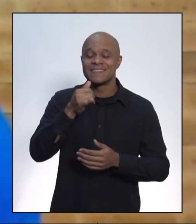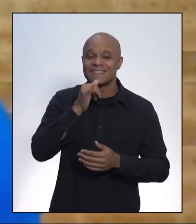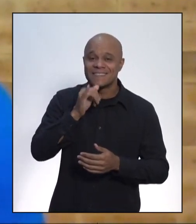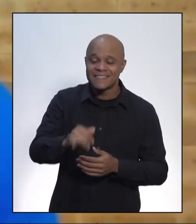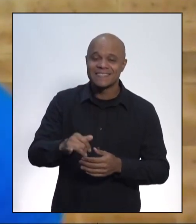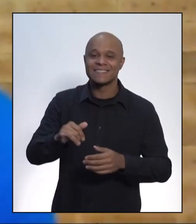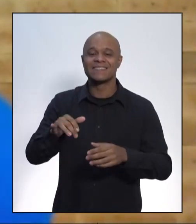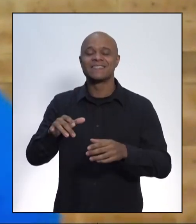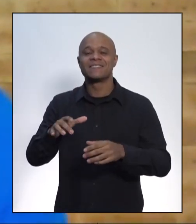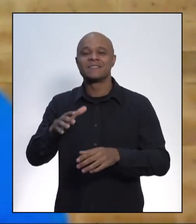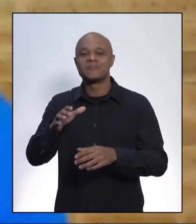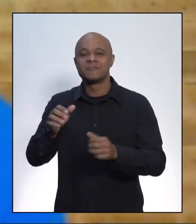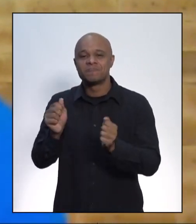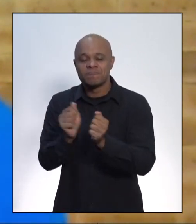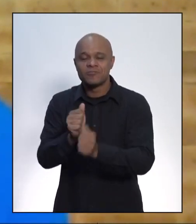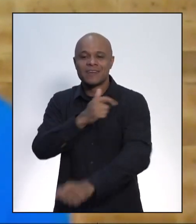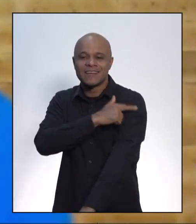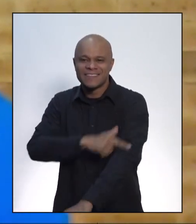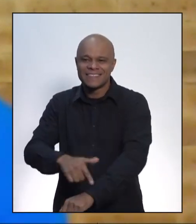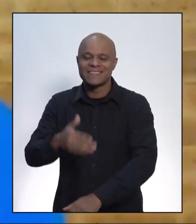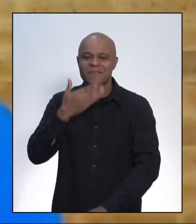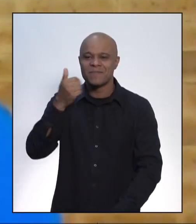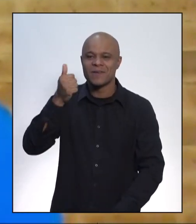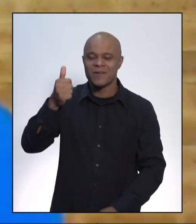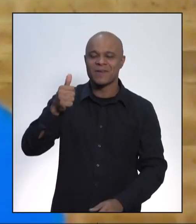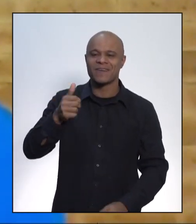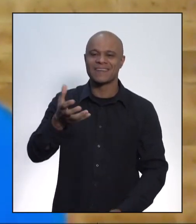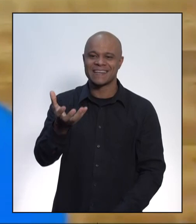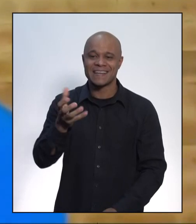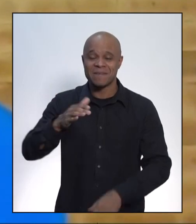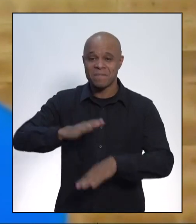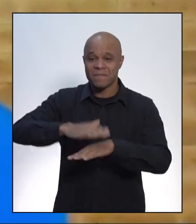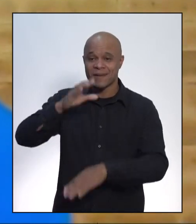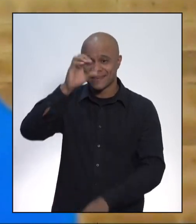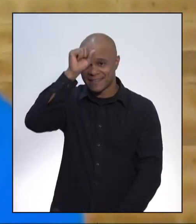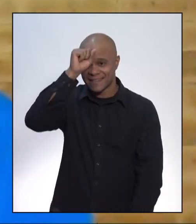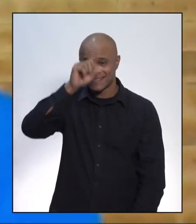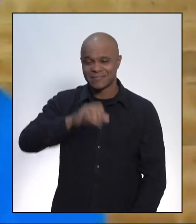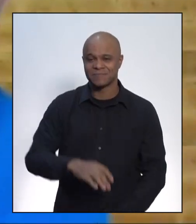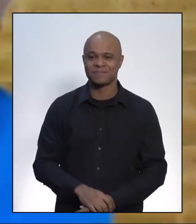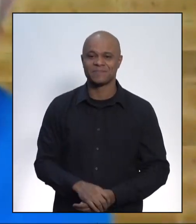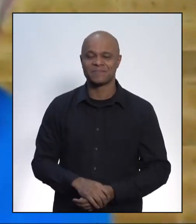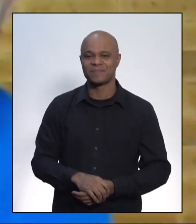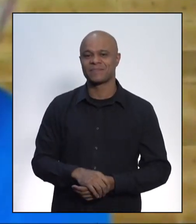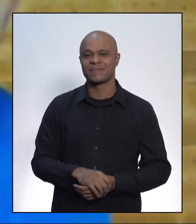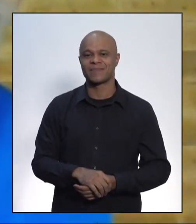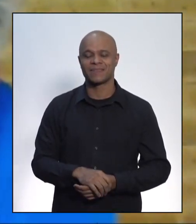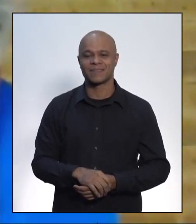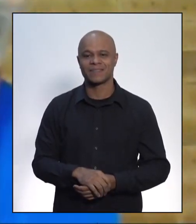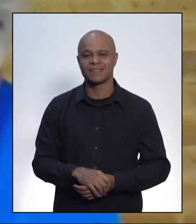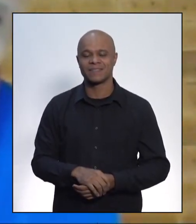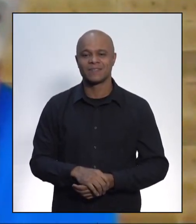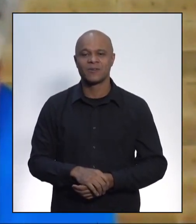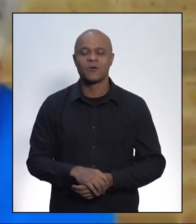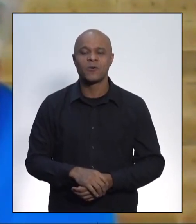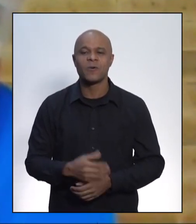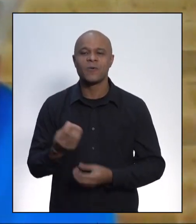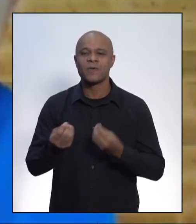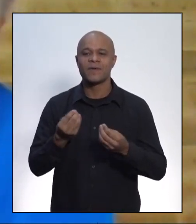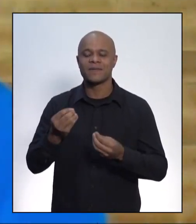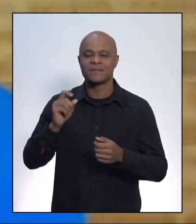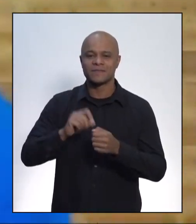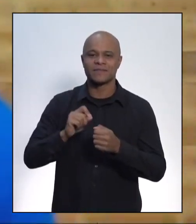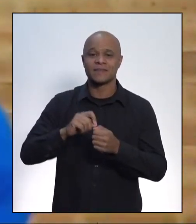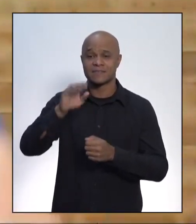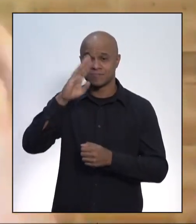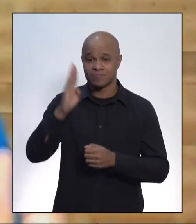com a educação. Isso não tem preço. Qual é o primeiro passo para empreender no Brasil? Acho que o primeiro passo